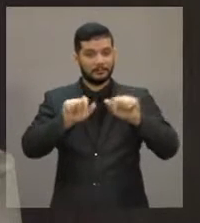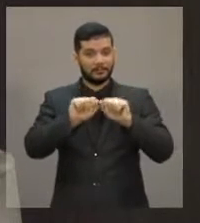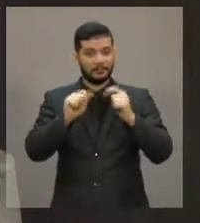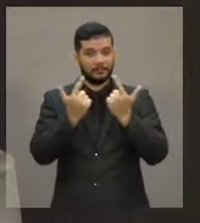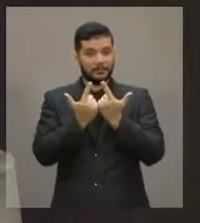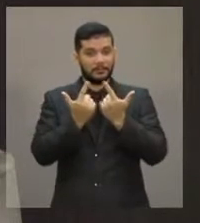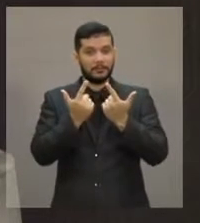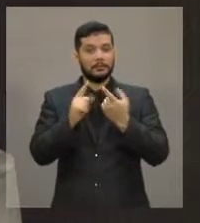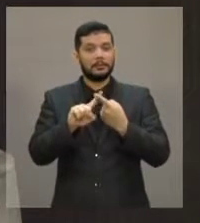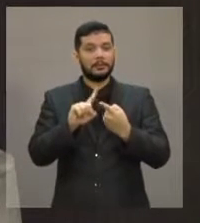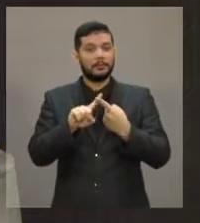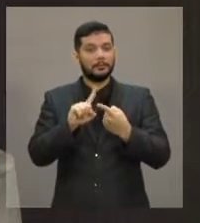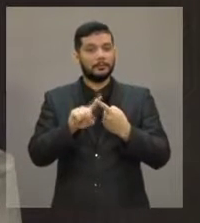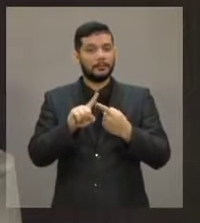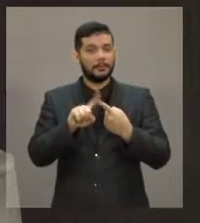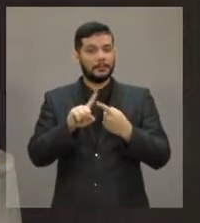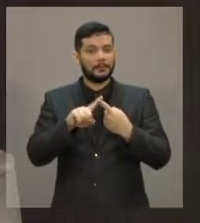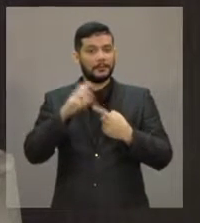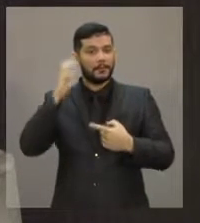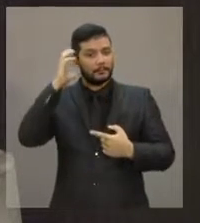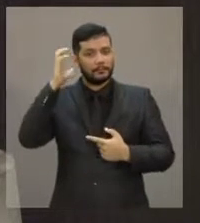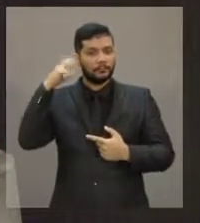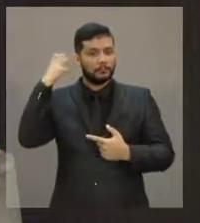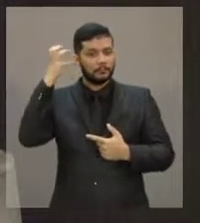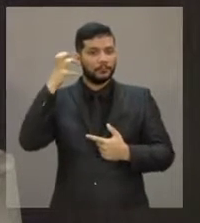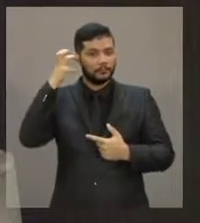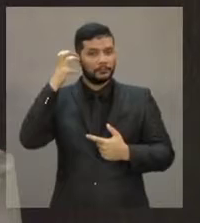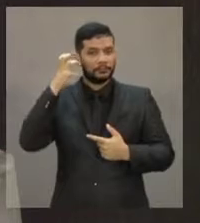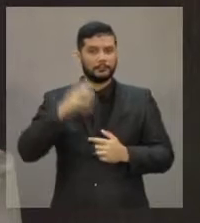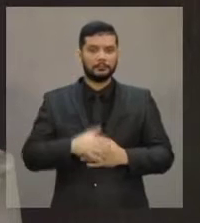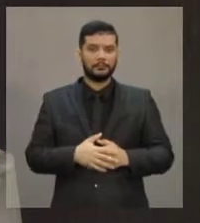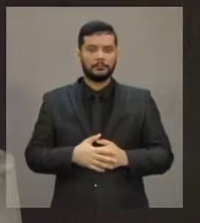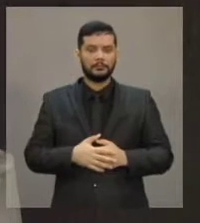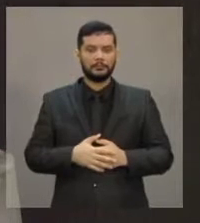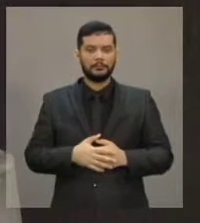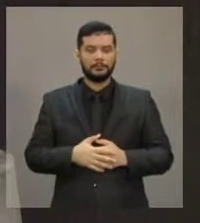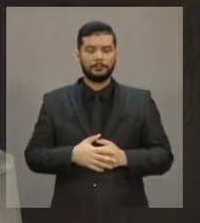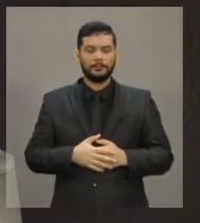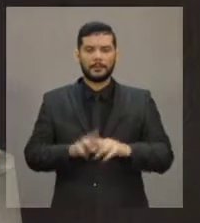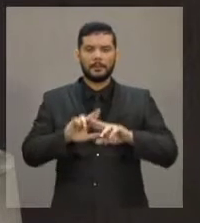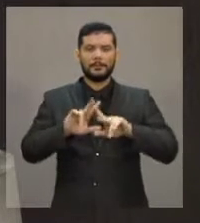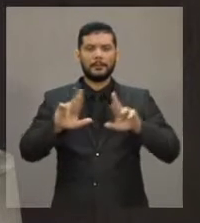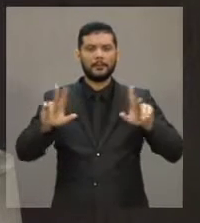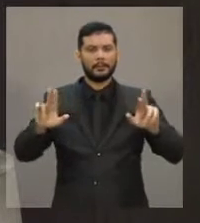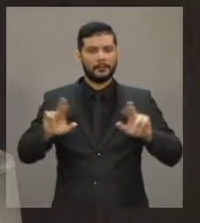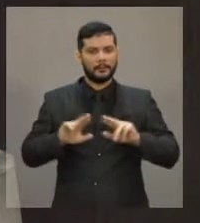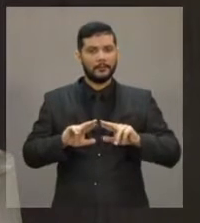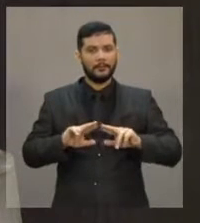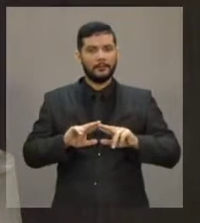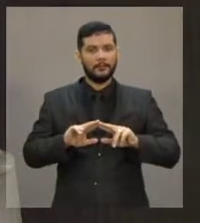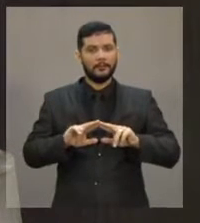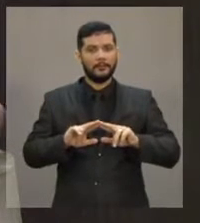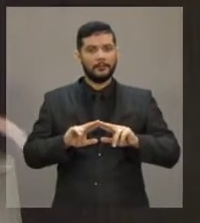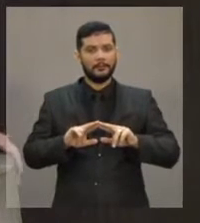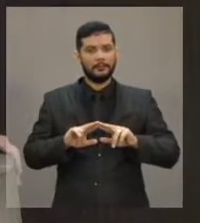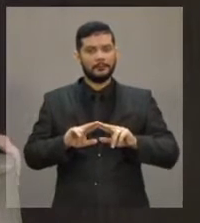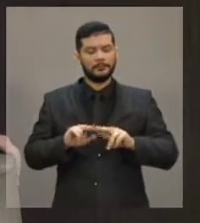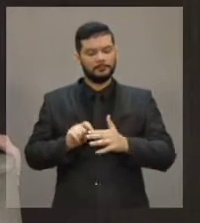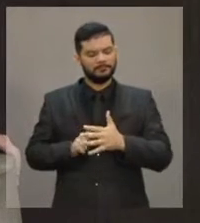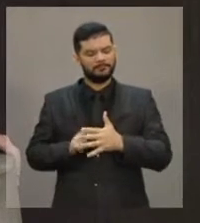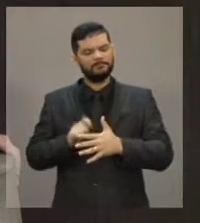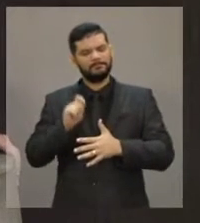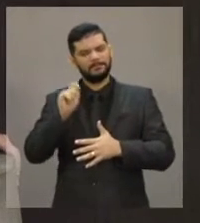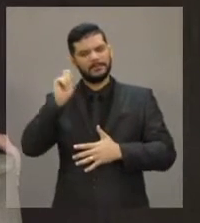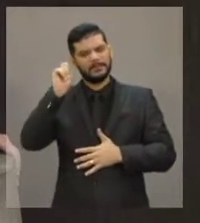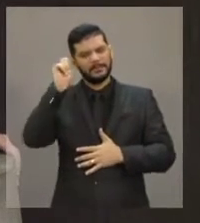A pluralidade foi uma conquista a duras penas, em especial na política, nos